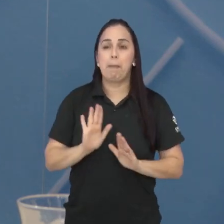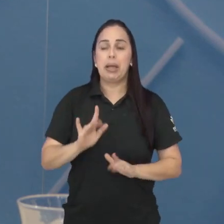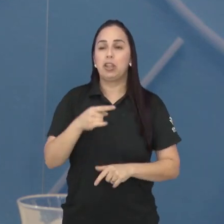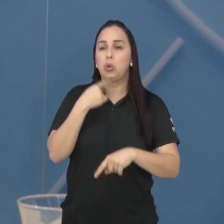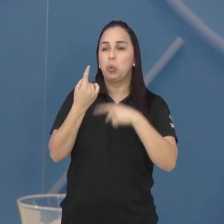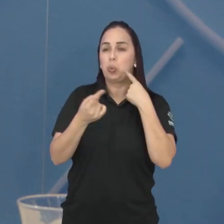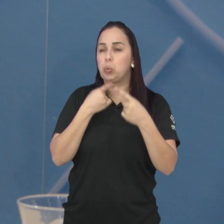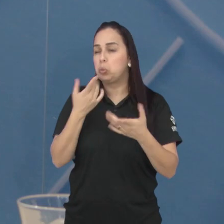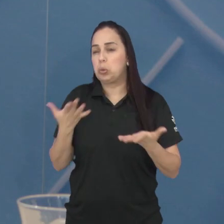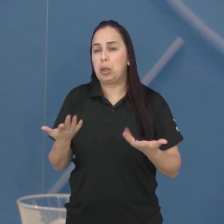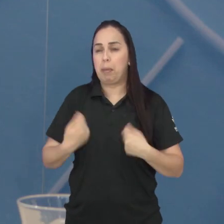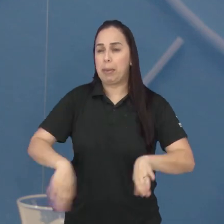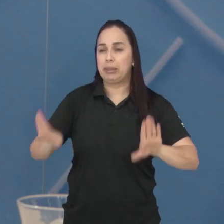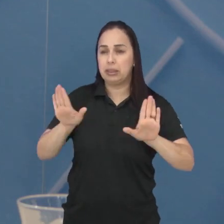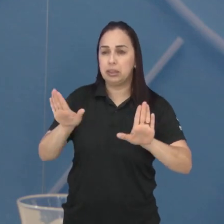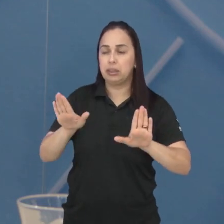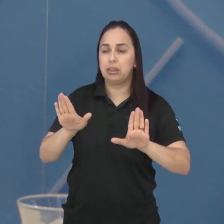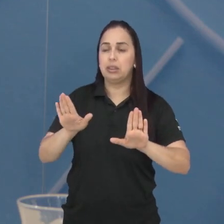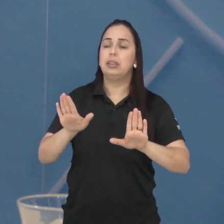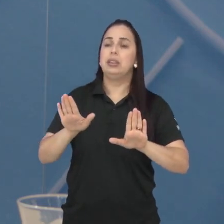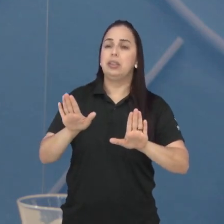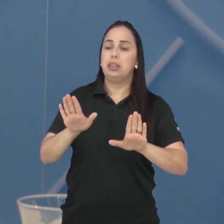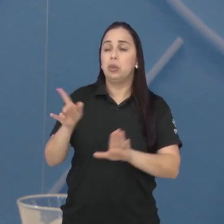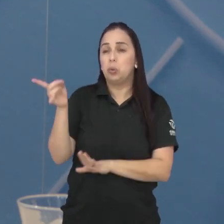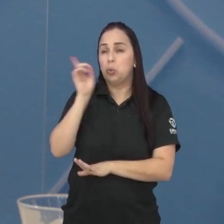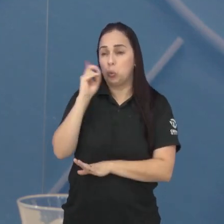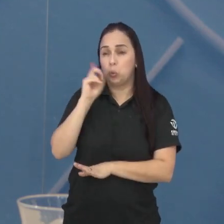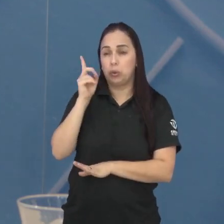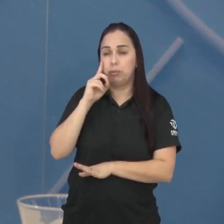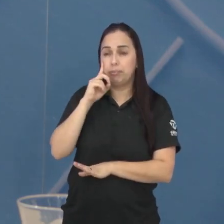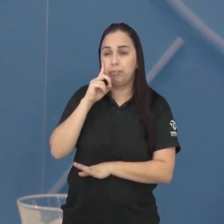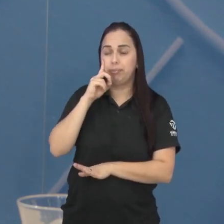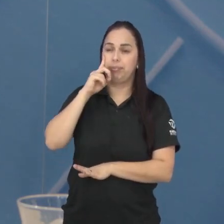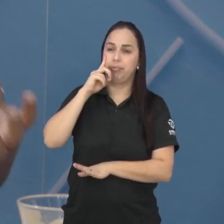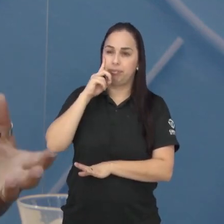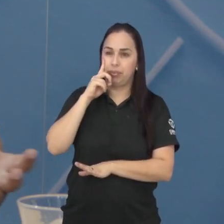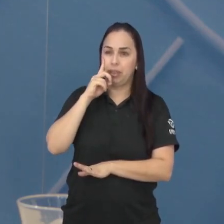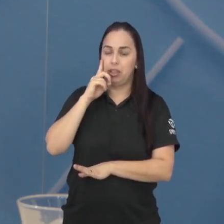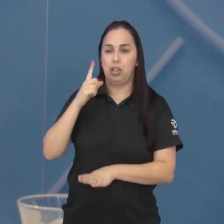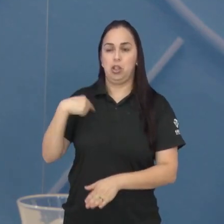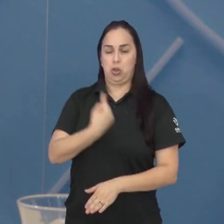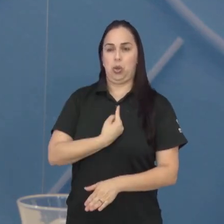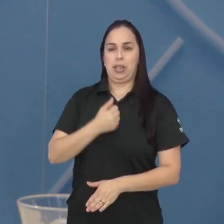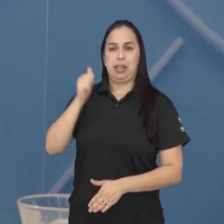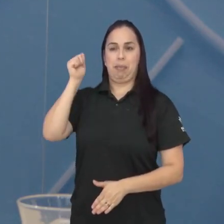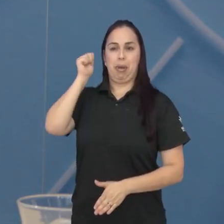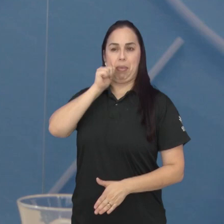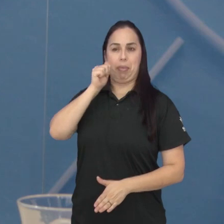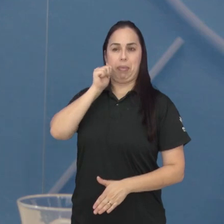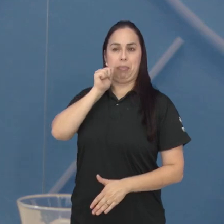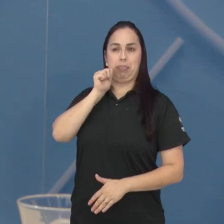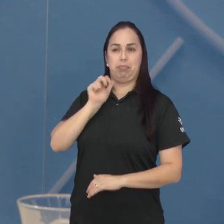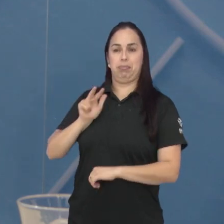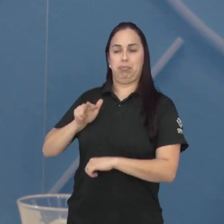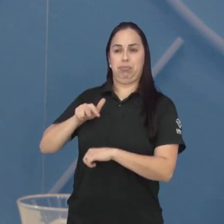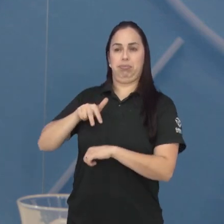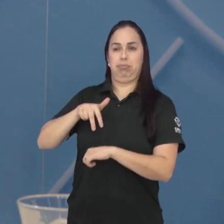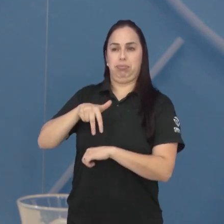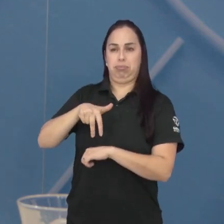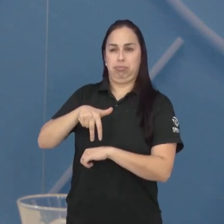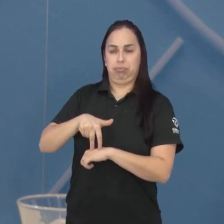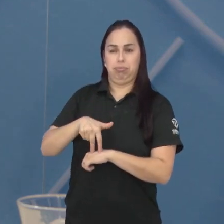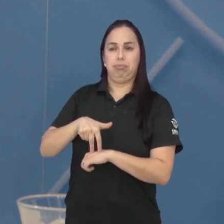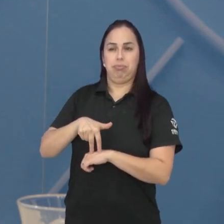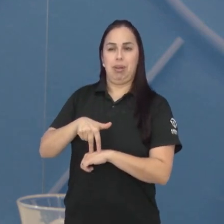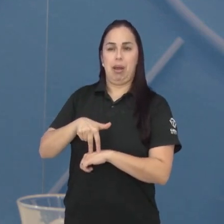duvidar, né? Se a gente está no dia a dia sendo uma mulher, vamos dizer com a palavra, muitas